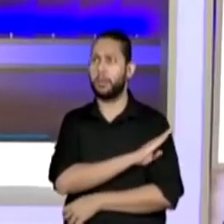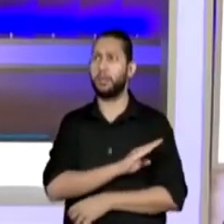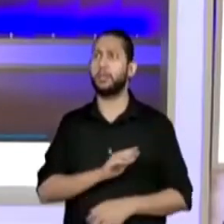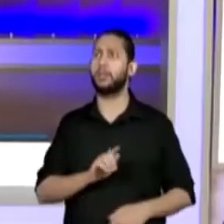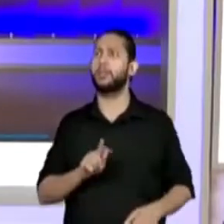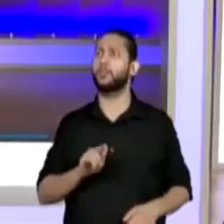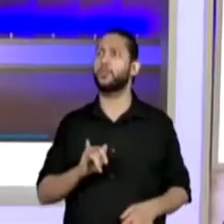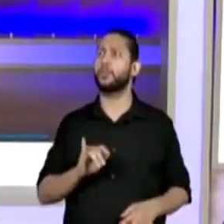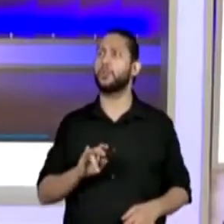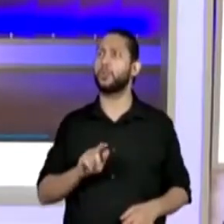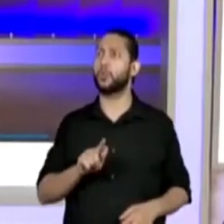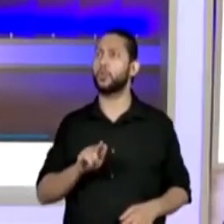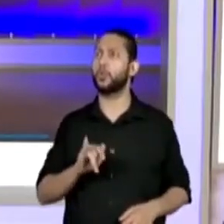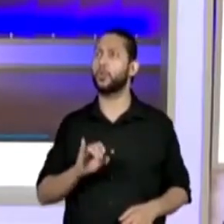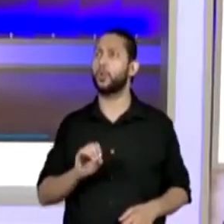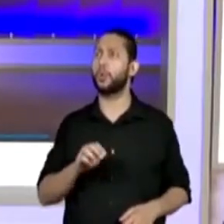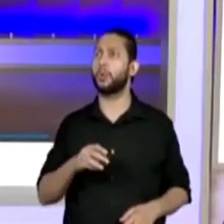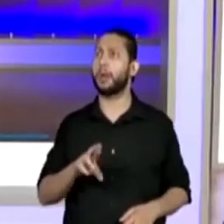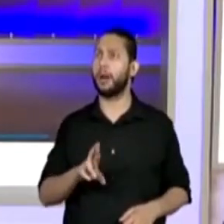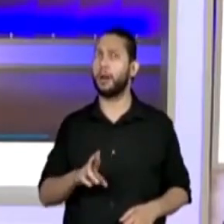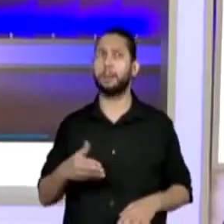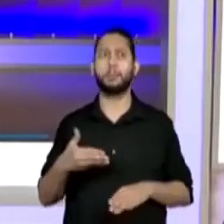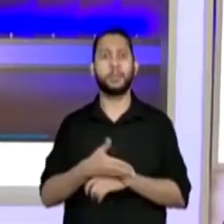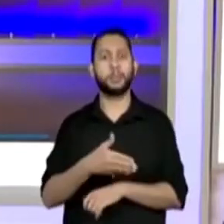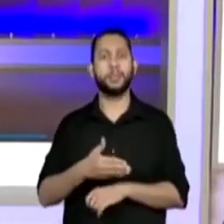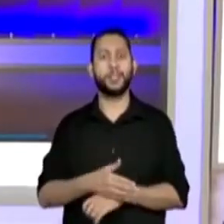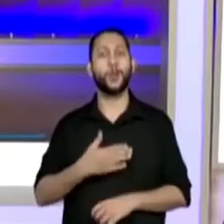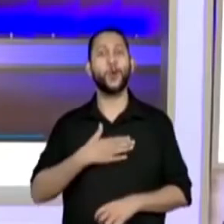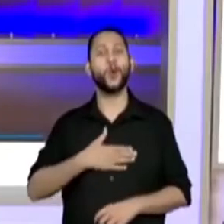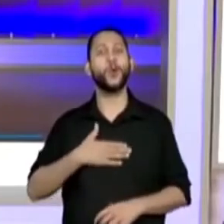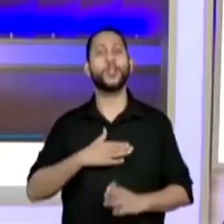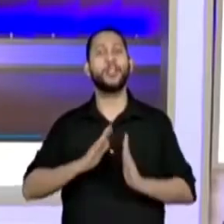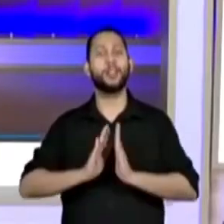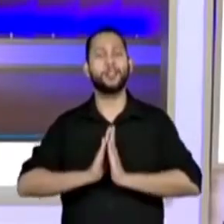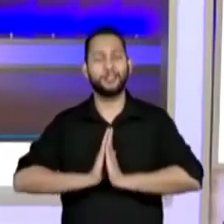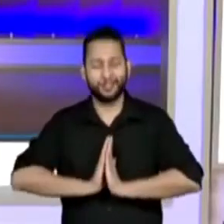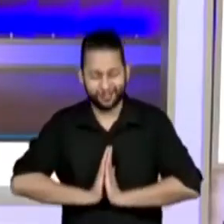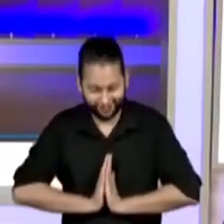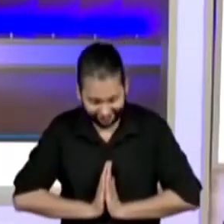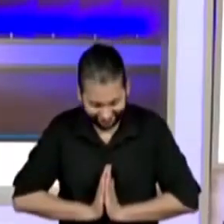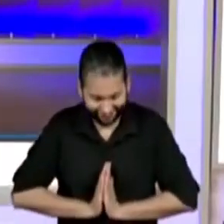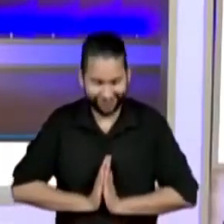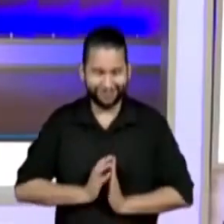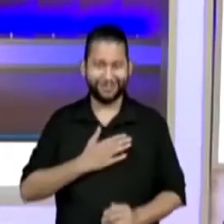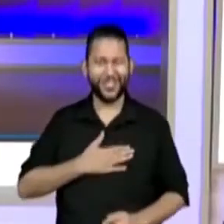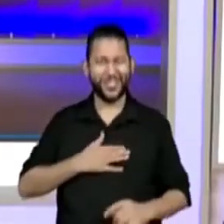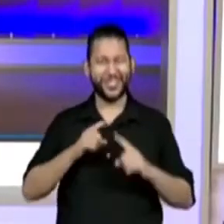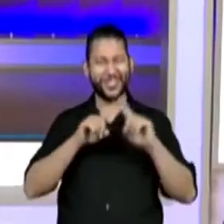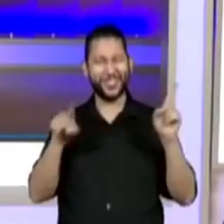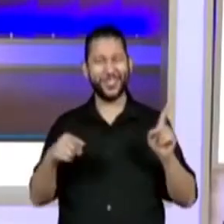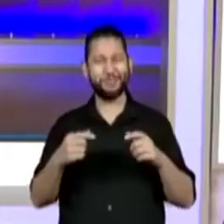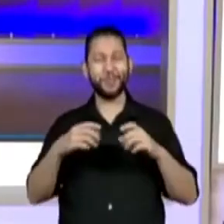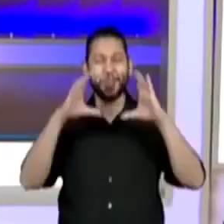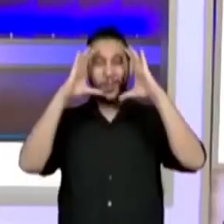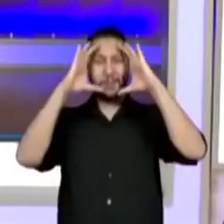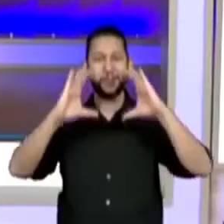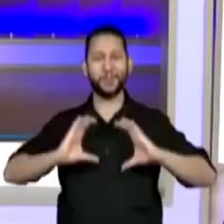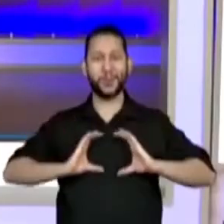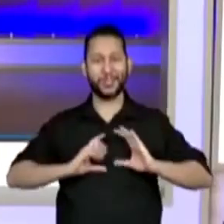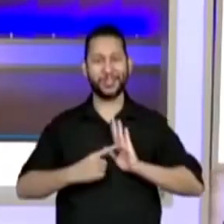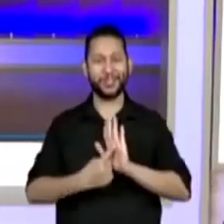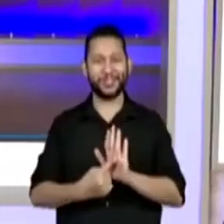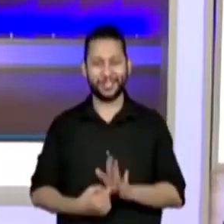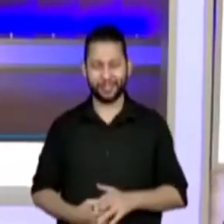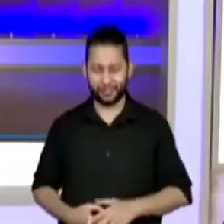ligadinhos É isso aí turma olha Gostei do símbolo Zinho assim Namastê vamos passar tomar mais um para